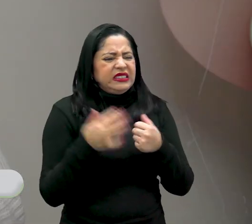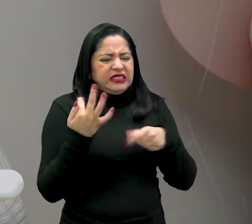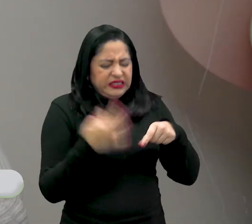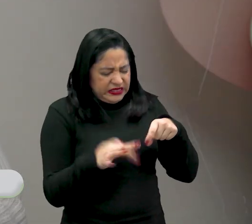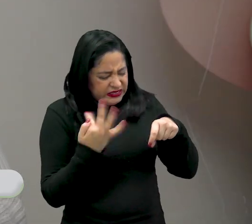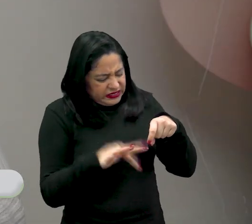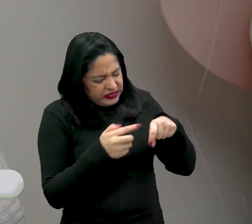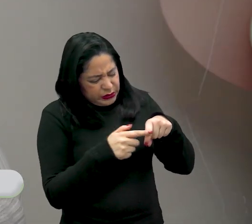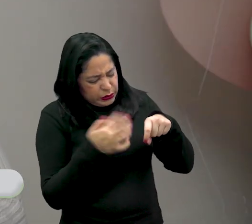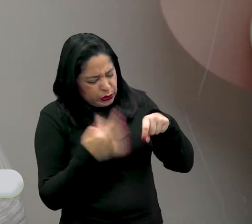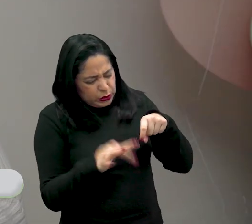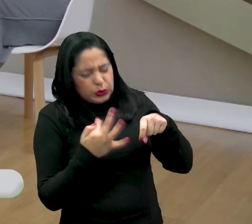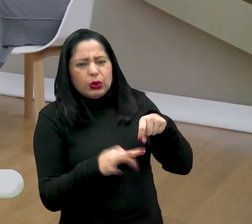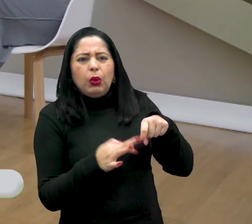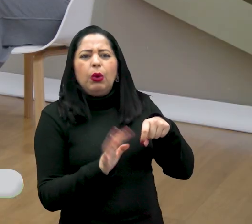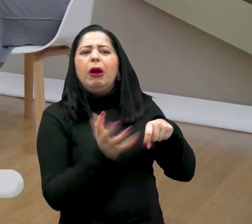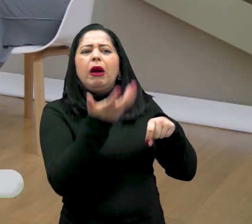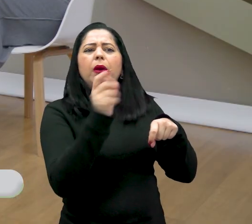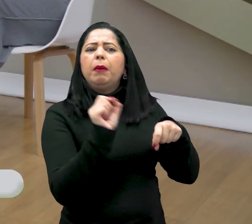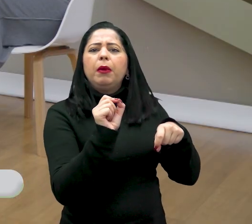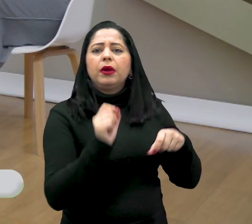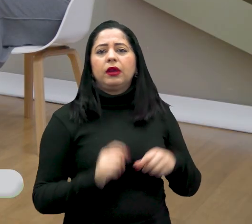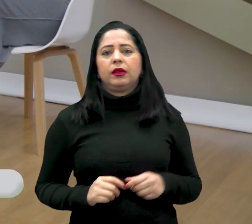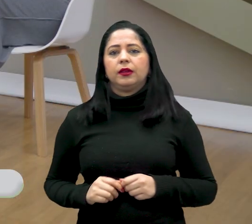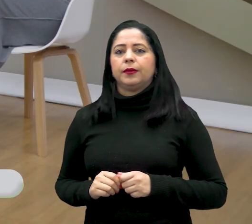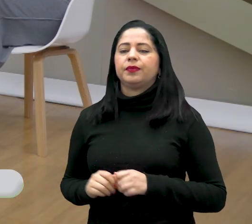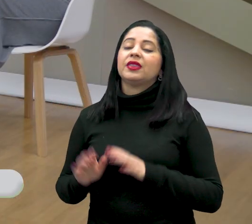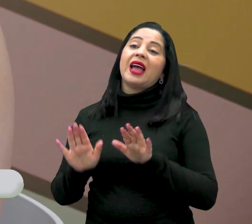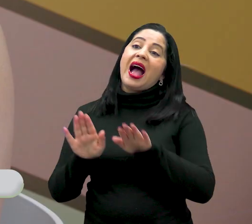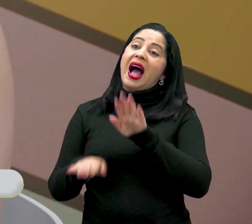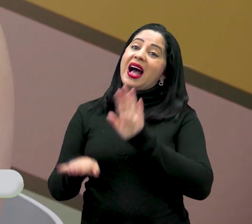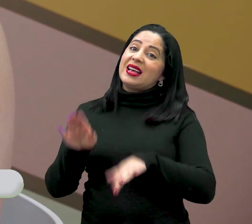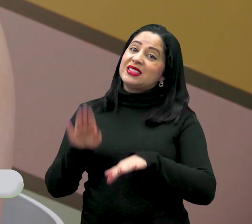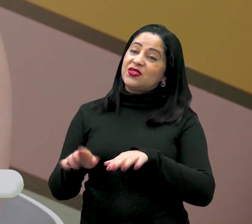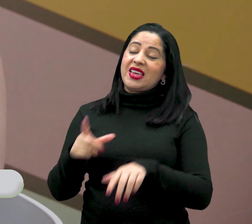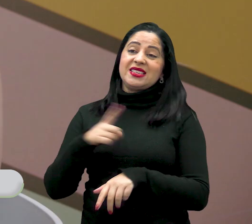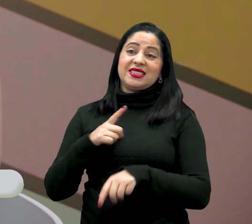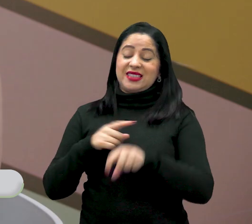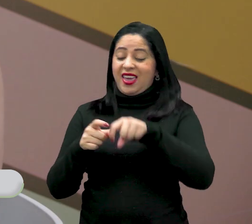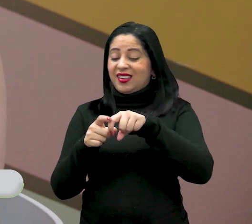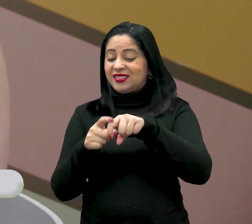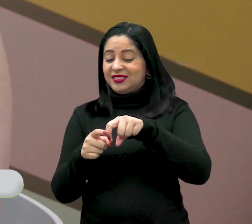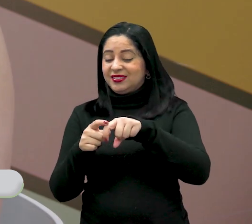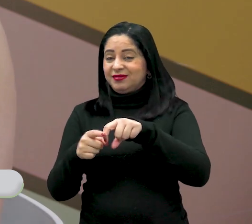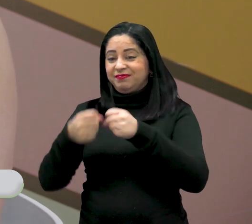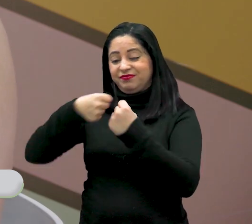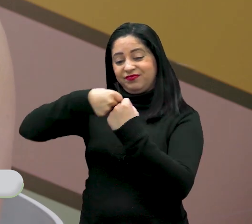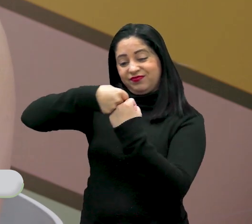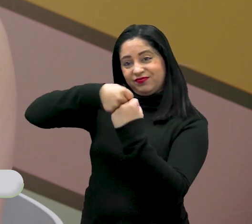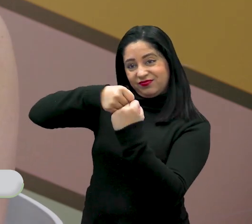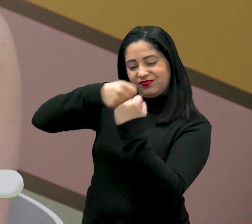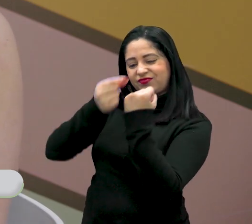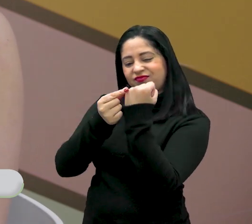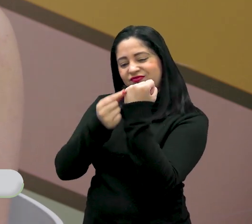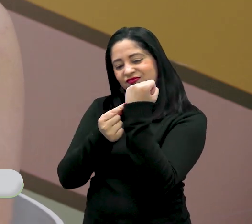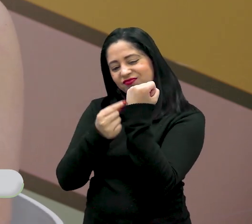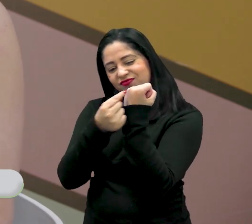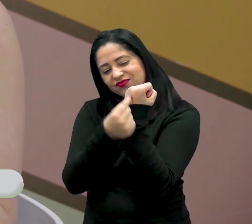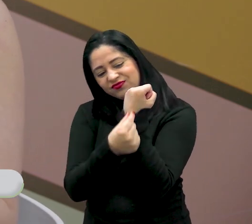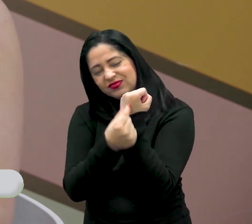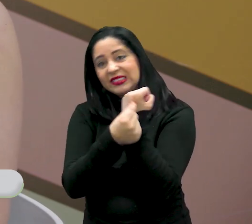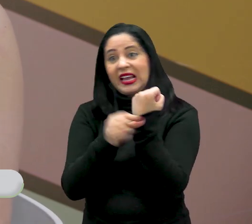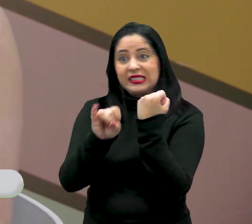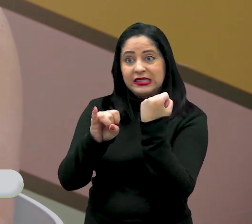já começou. O que que pode ser? Exatamente. Um quadro desse, às vezes, é uma lesão ligamentar, uma lesão de menisco. Então, sempre que tiver um quadro,